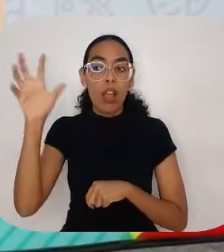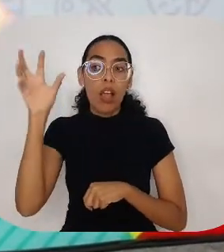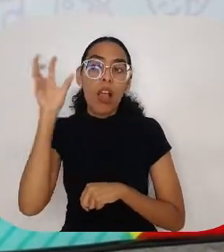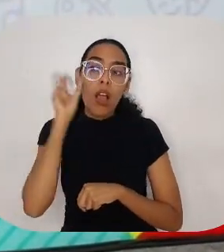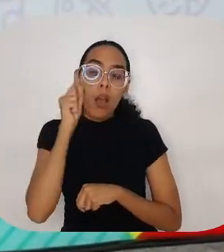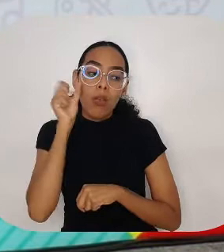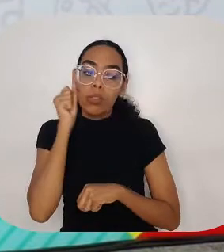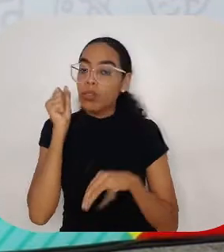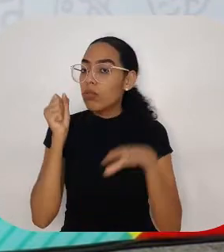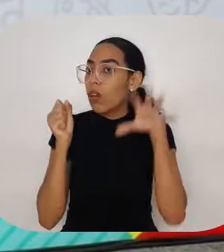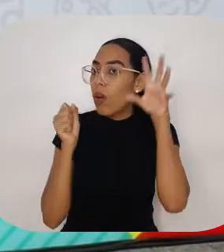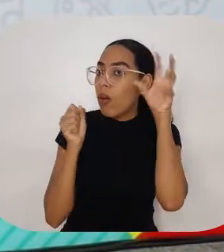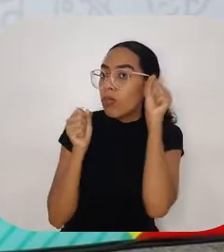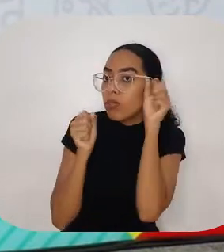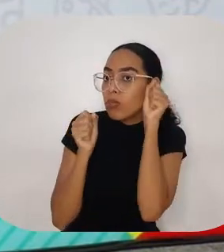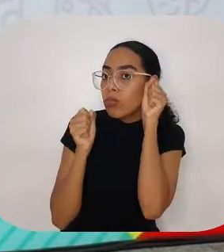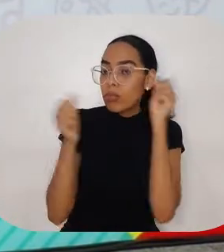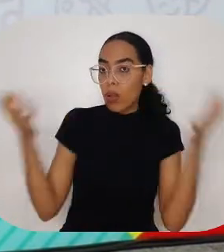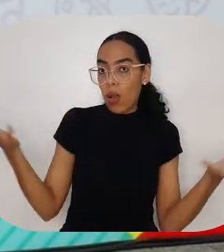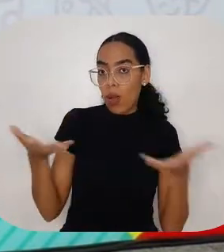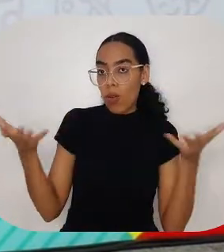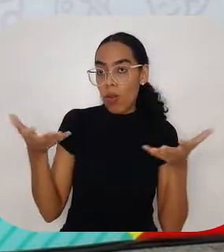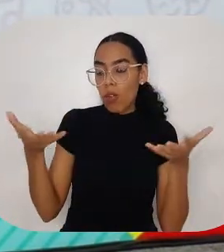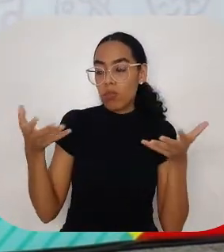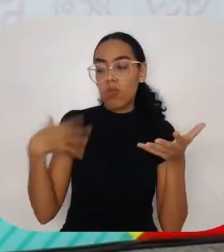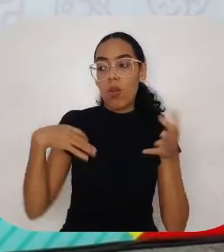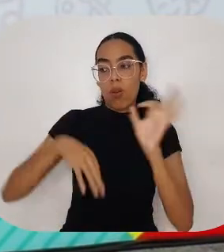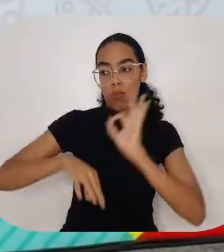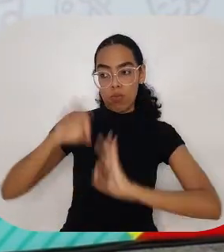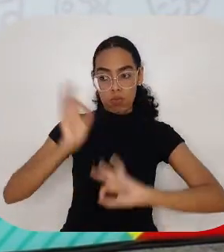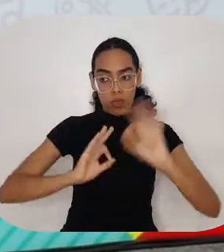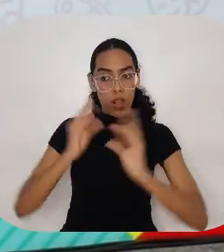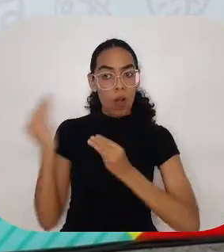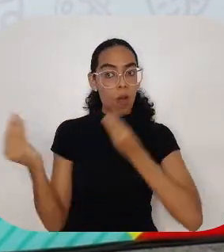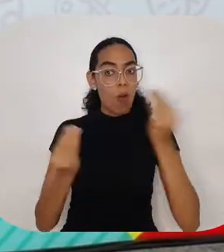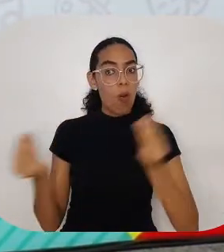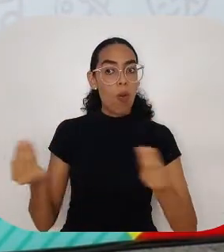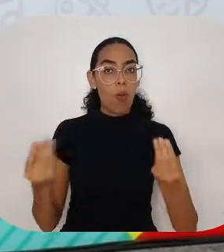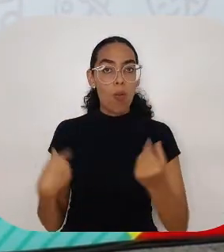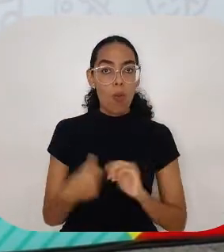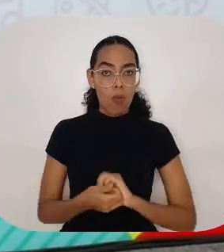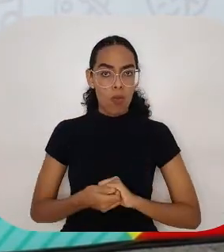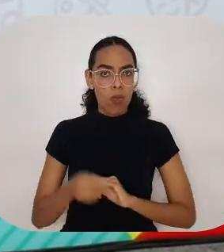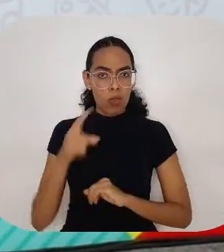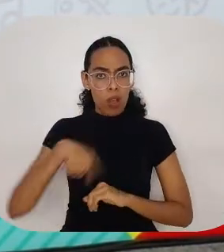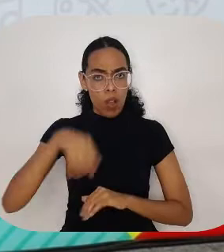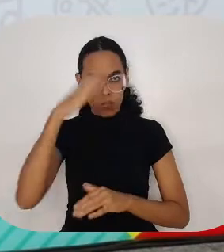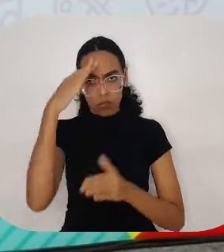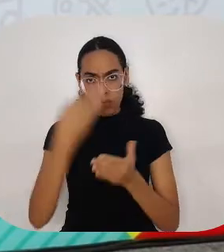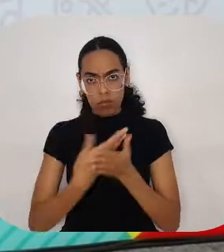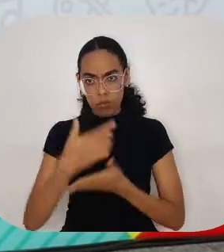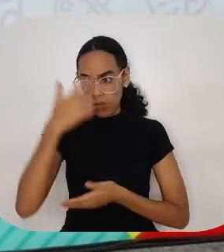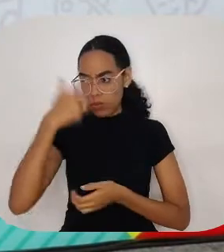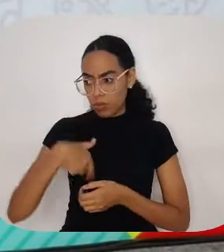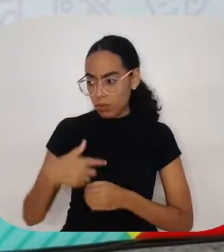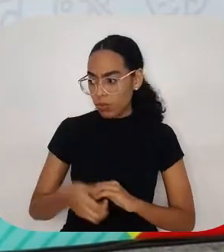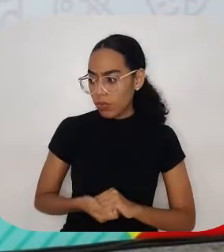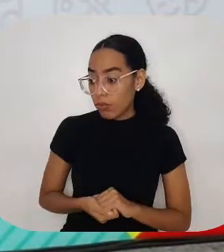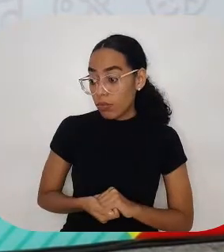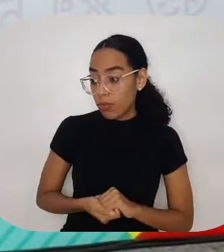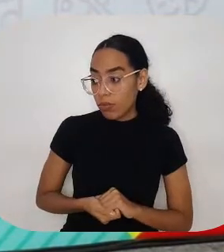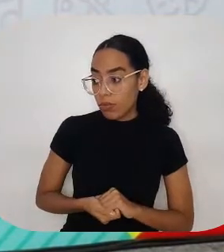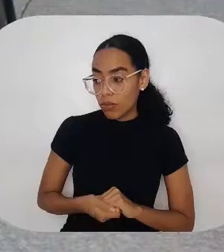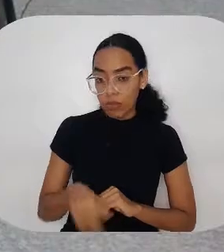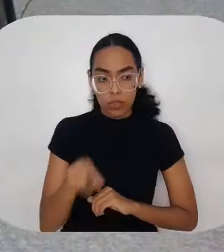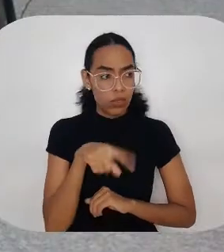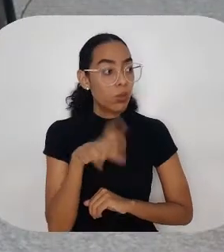escutam. A gente tenta fazer e a gente vê se dá certo. Vocês me dão esse voto de confiança? O que tu